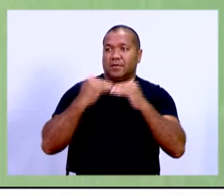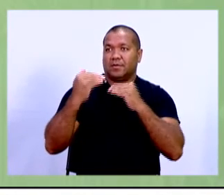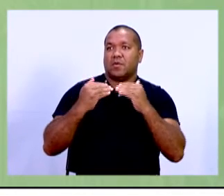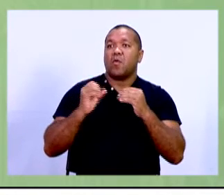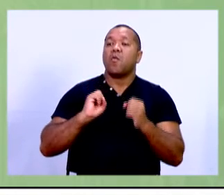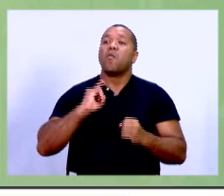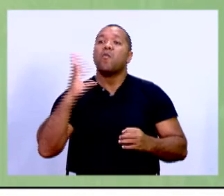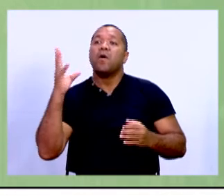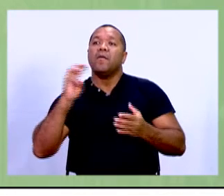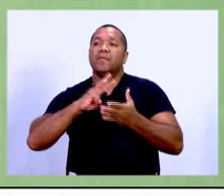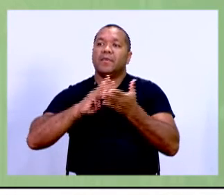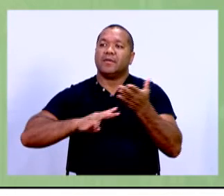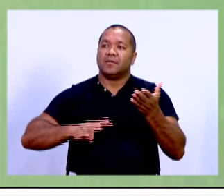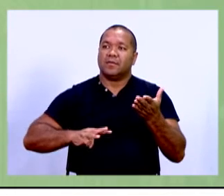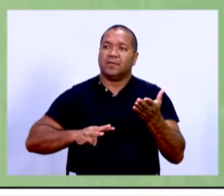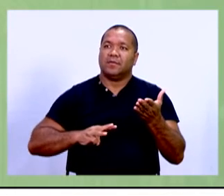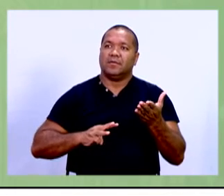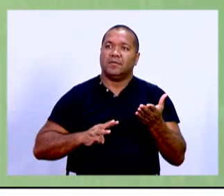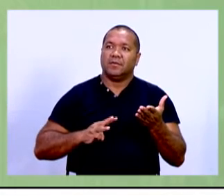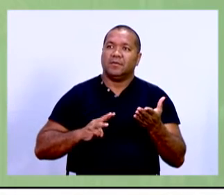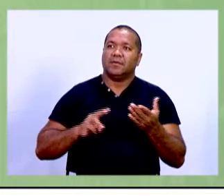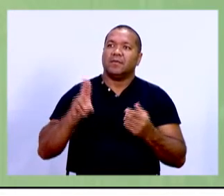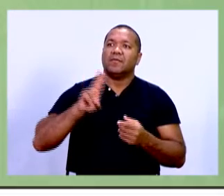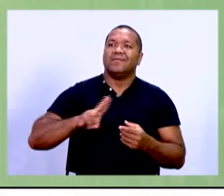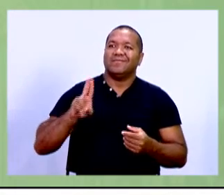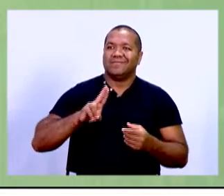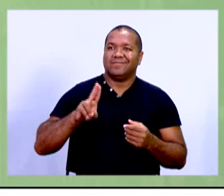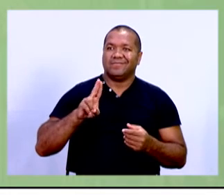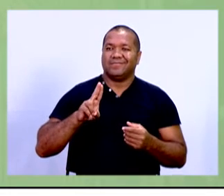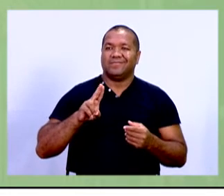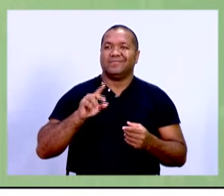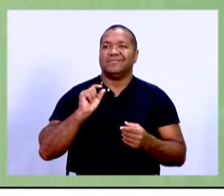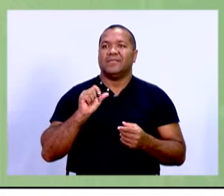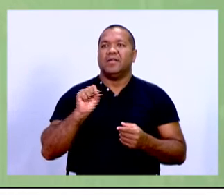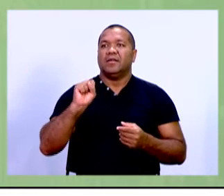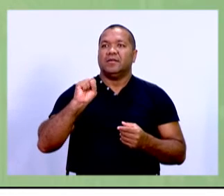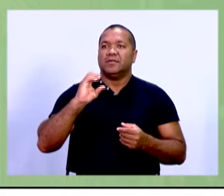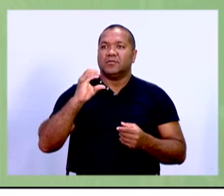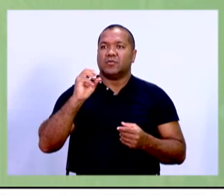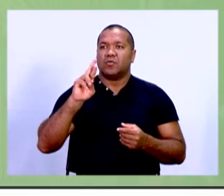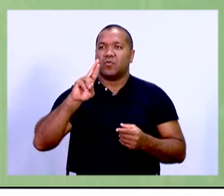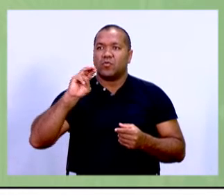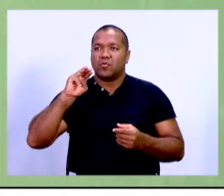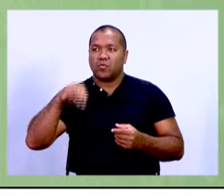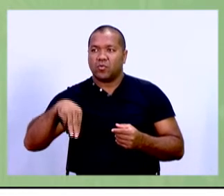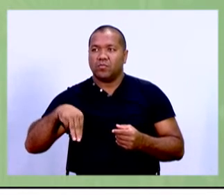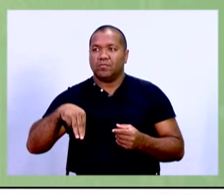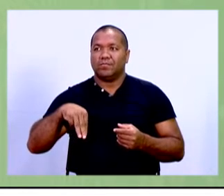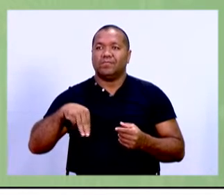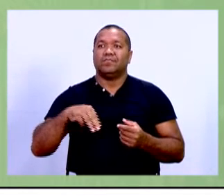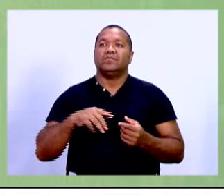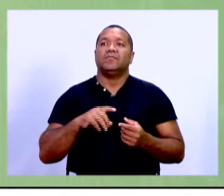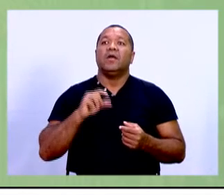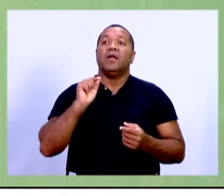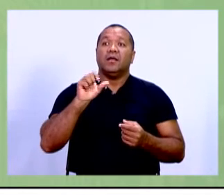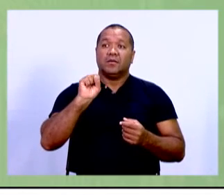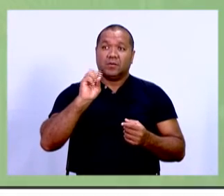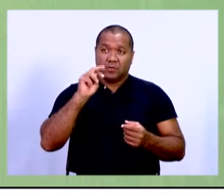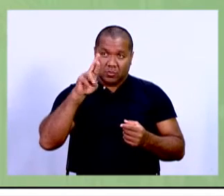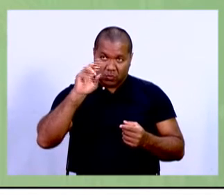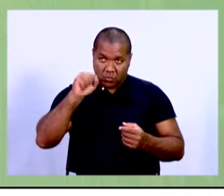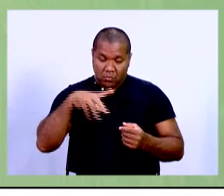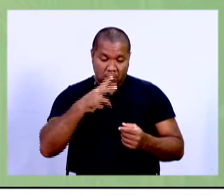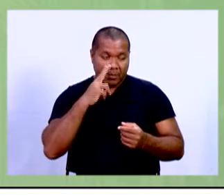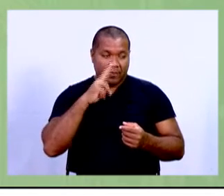a metodologia que eu vou utilizar aqui na empresa Resfriar? É o Scrum. O Scrum, como nós